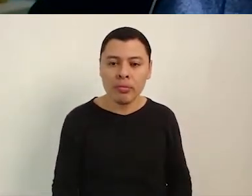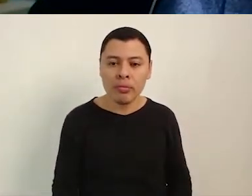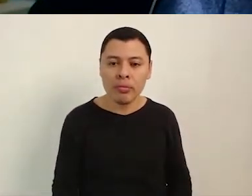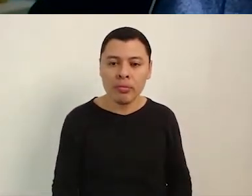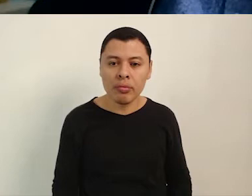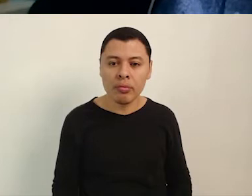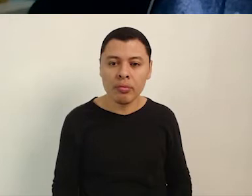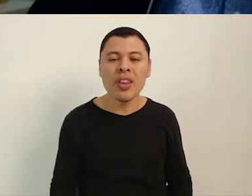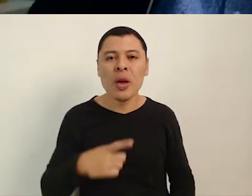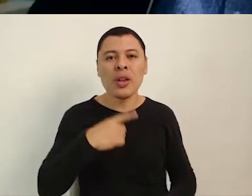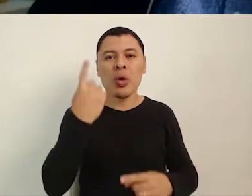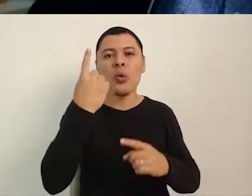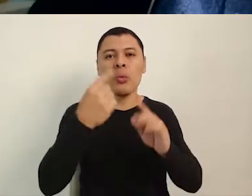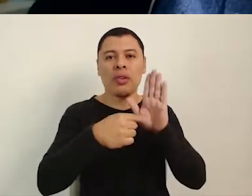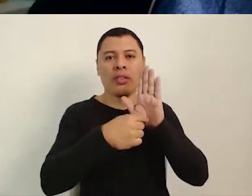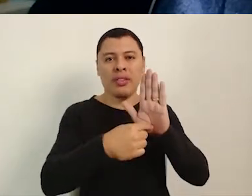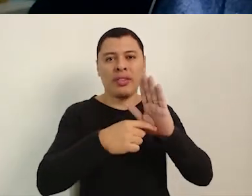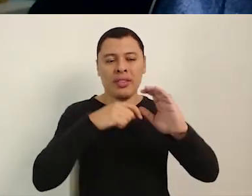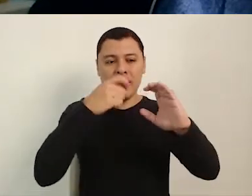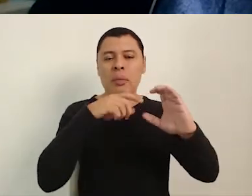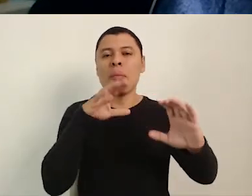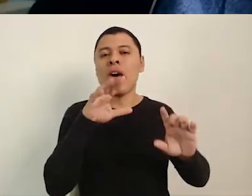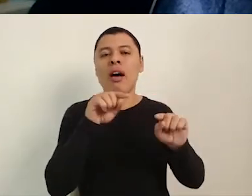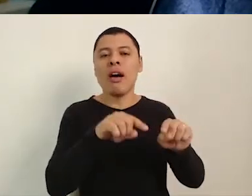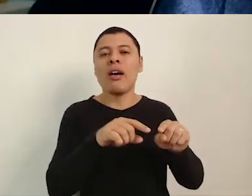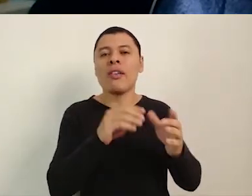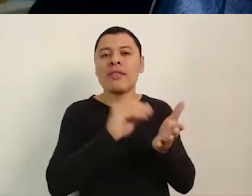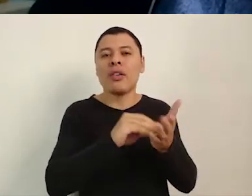tá defasada, não está com os vídeos corretos.